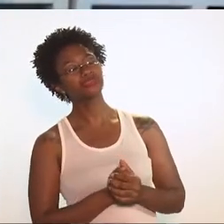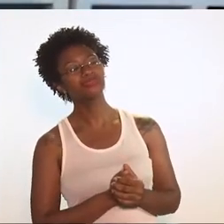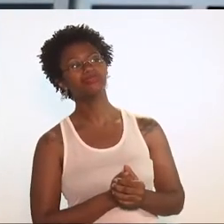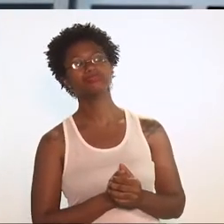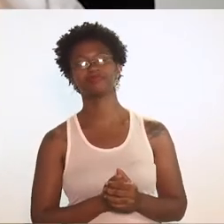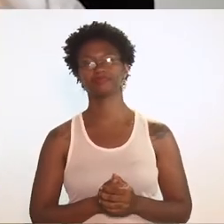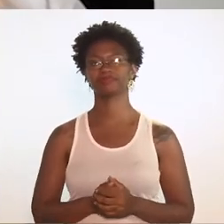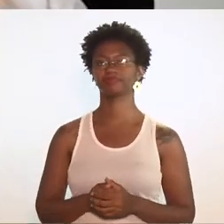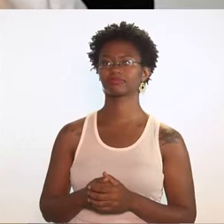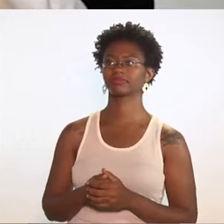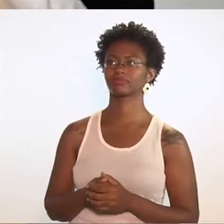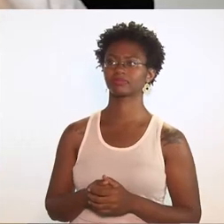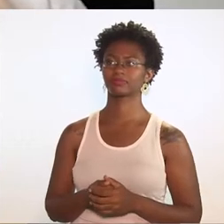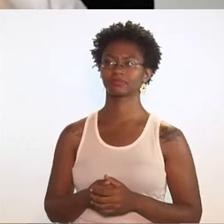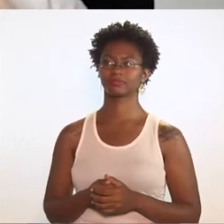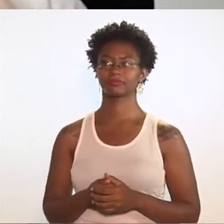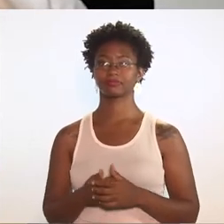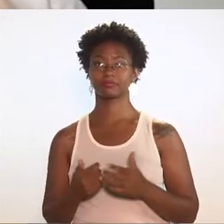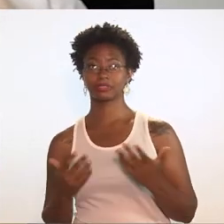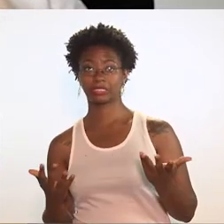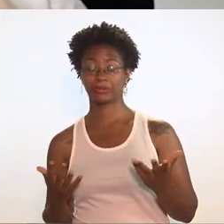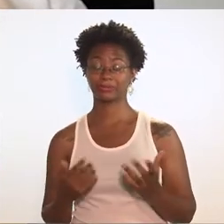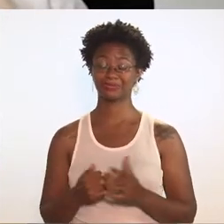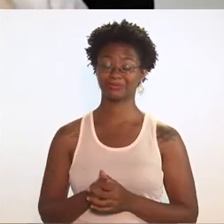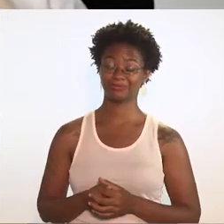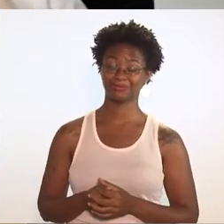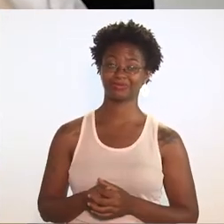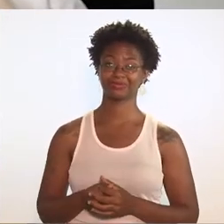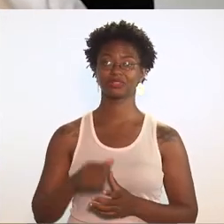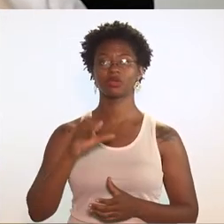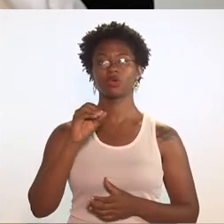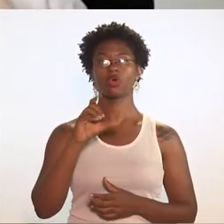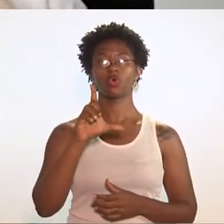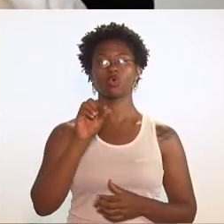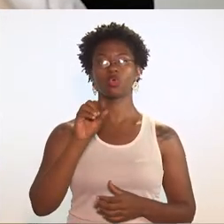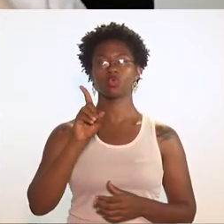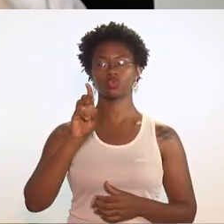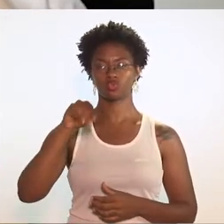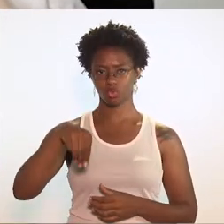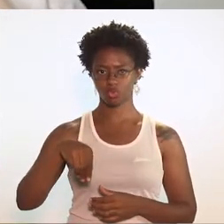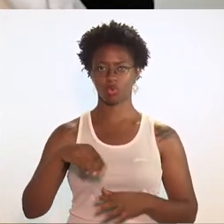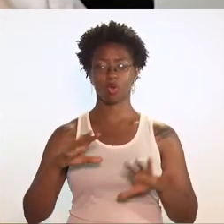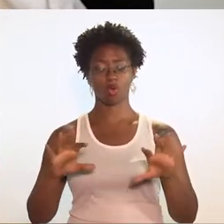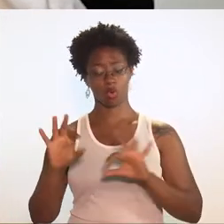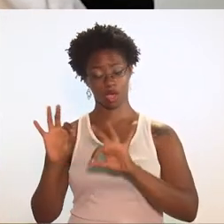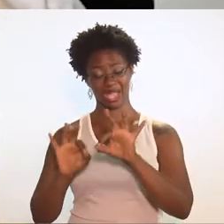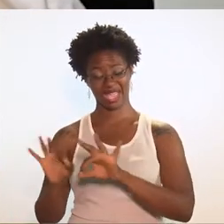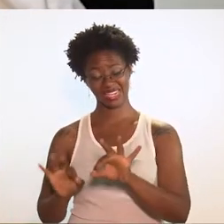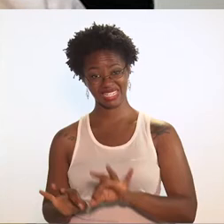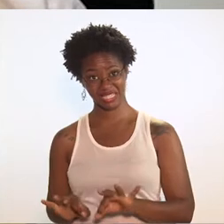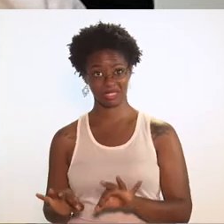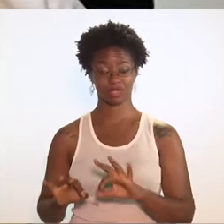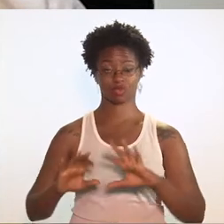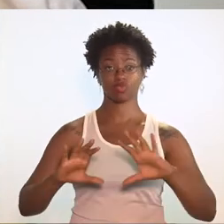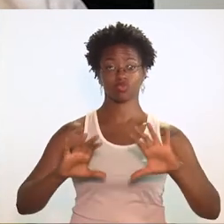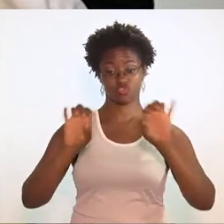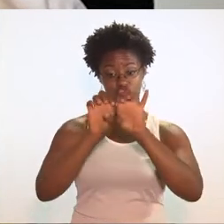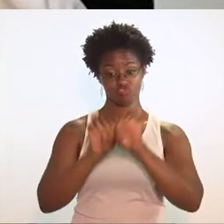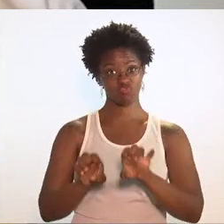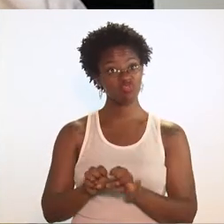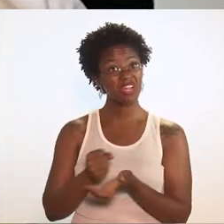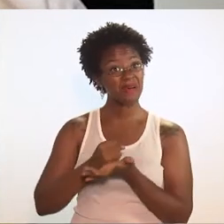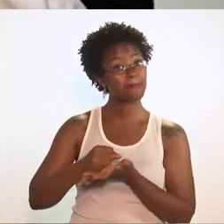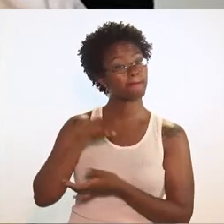disso? Olha, o Olodum, a estrutura Olodum, a organização Olodum